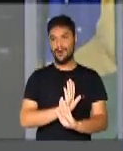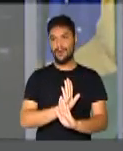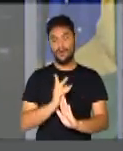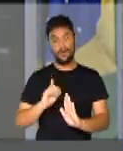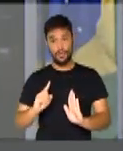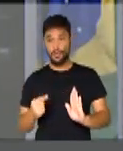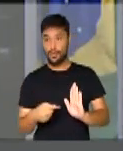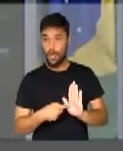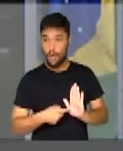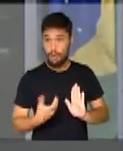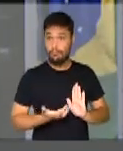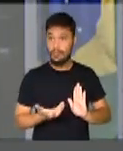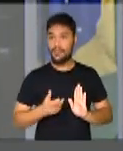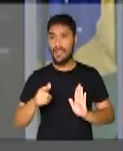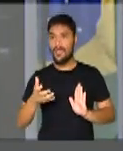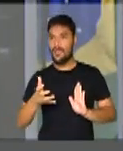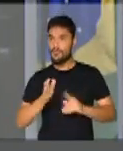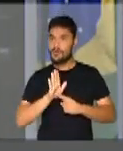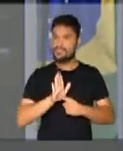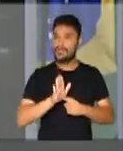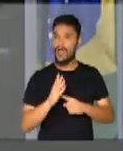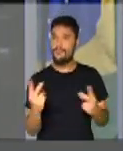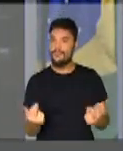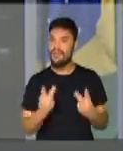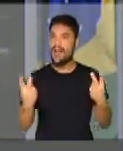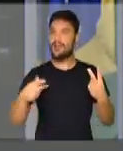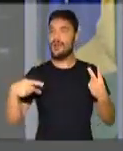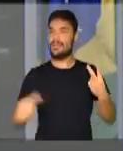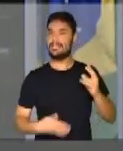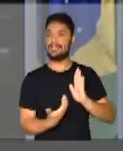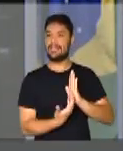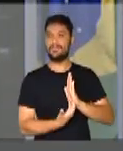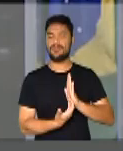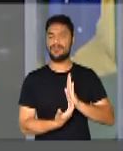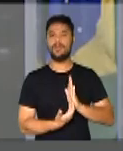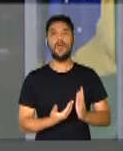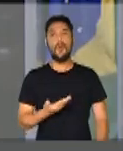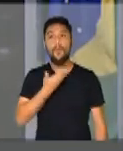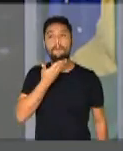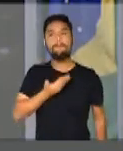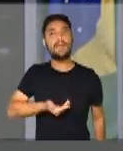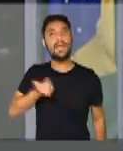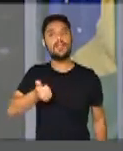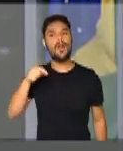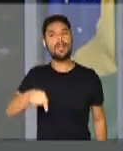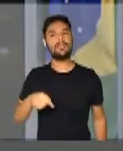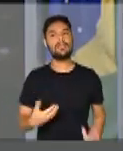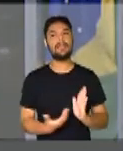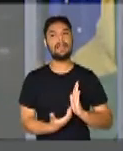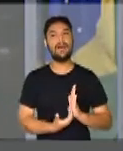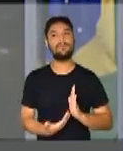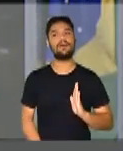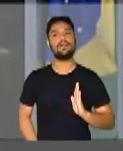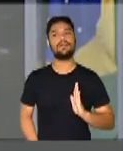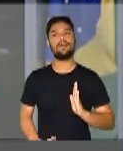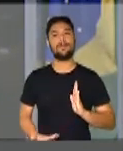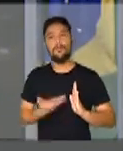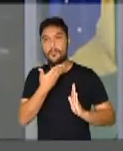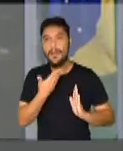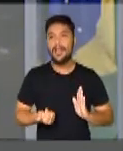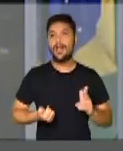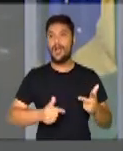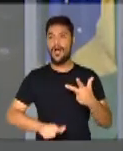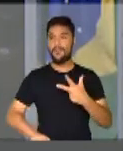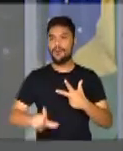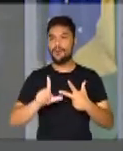casa. Não tenham dúvidas que o melhor para esta Câmara, o melhor para o Poder